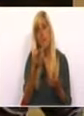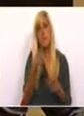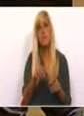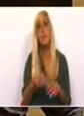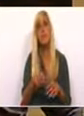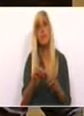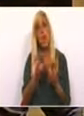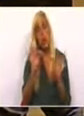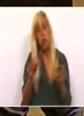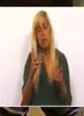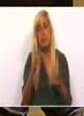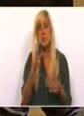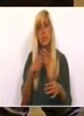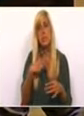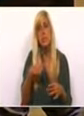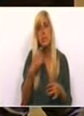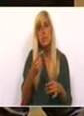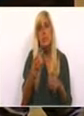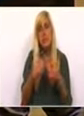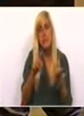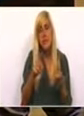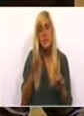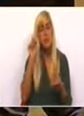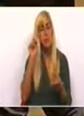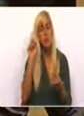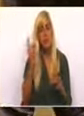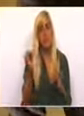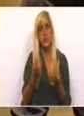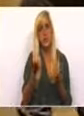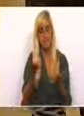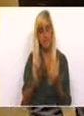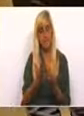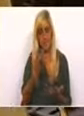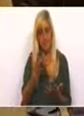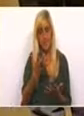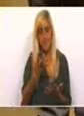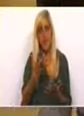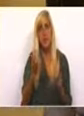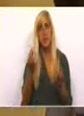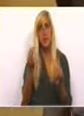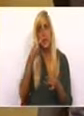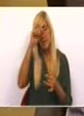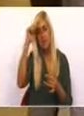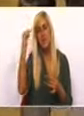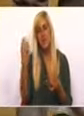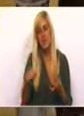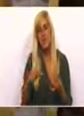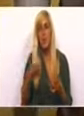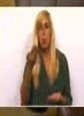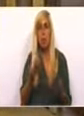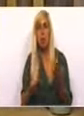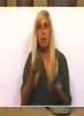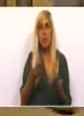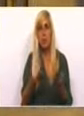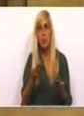assim de salvaguardar uma diferença muito importante. Apesar de dificilmente compaginável com o equilíbrio que